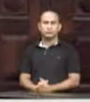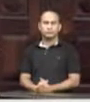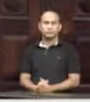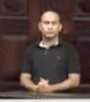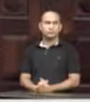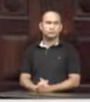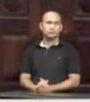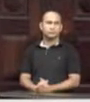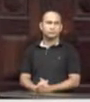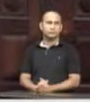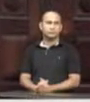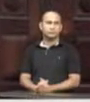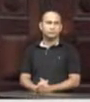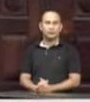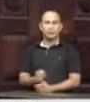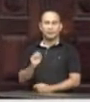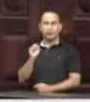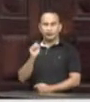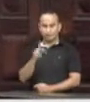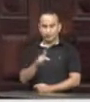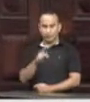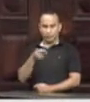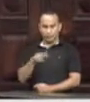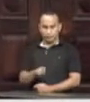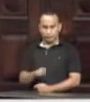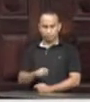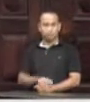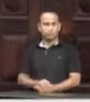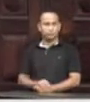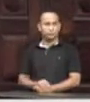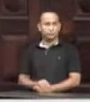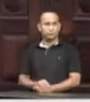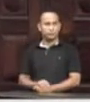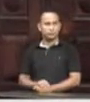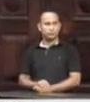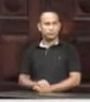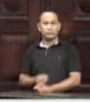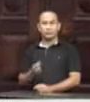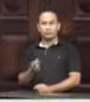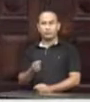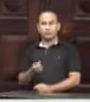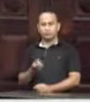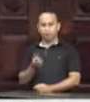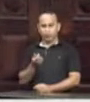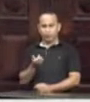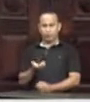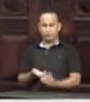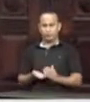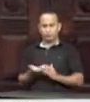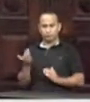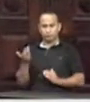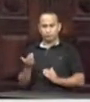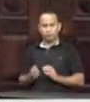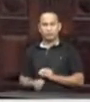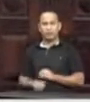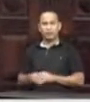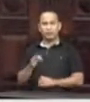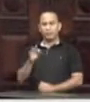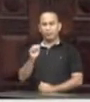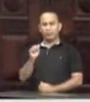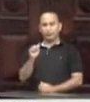vai aprovar o fundo, né? O fundo que tira dinheiro do